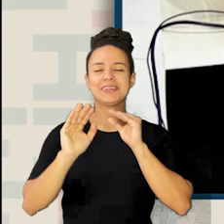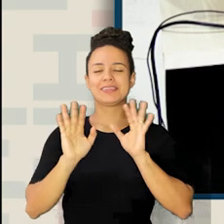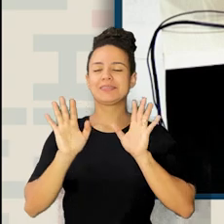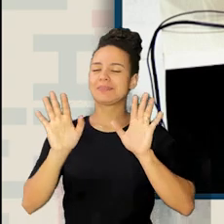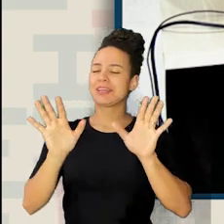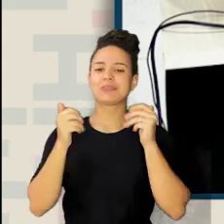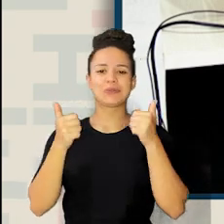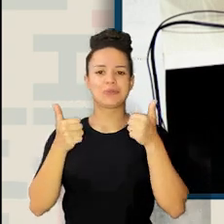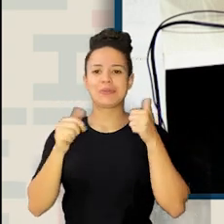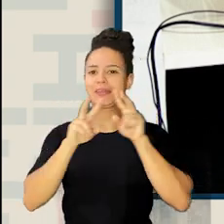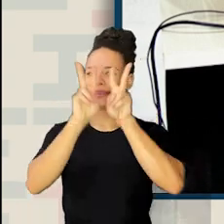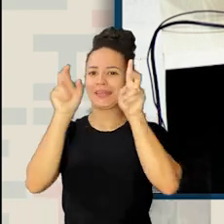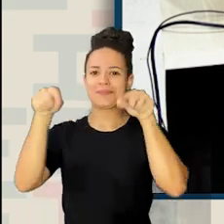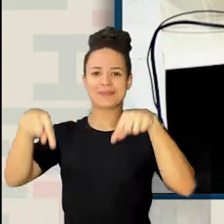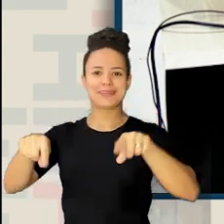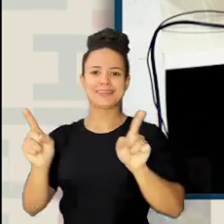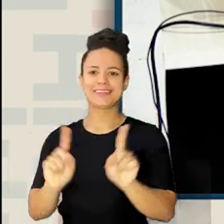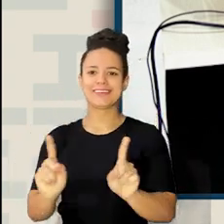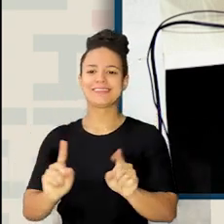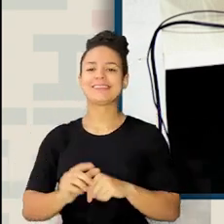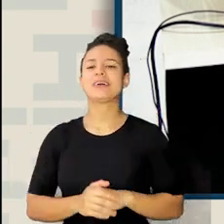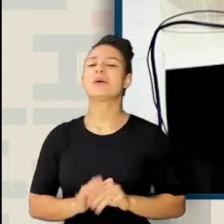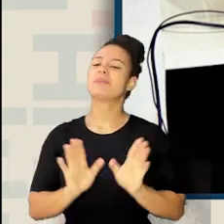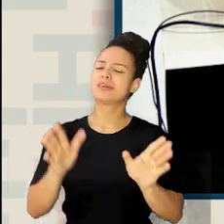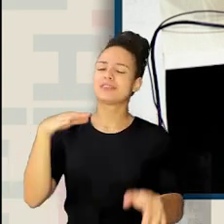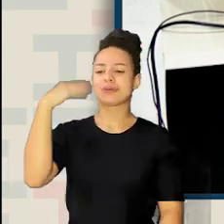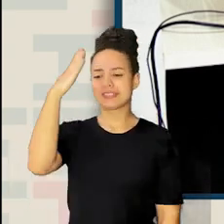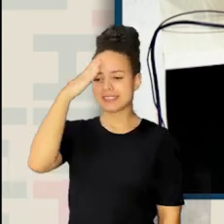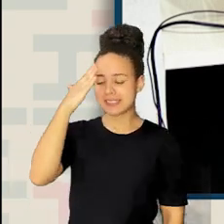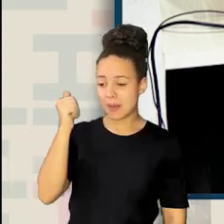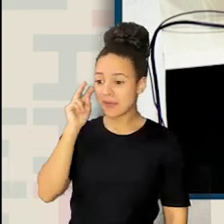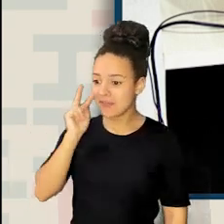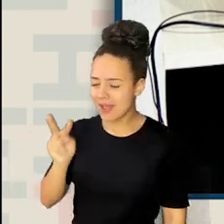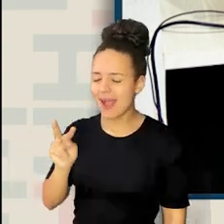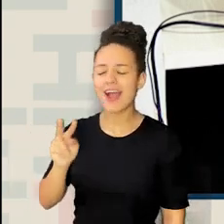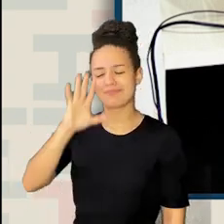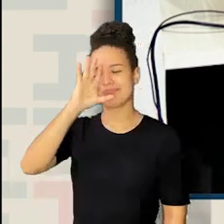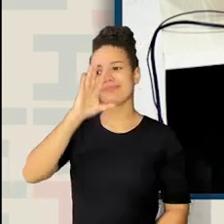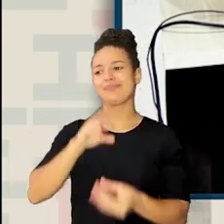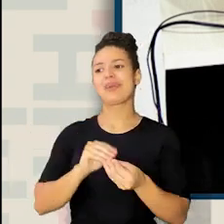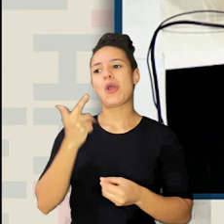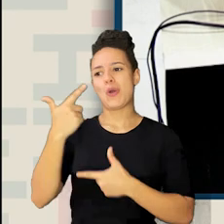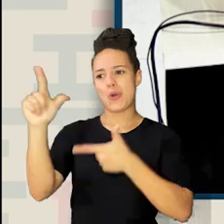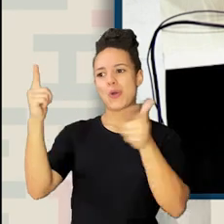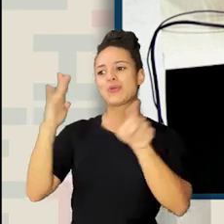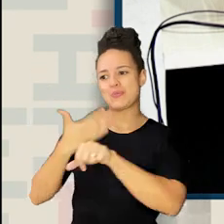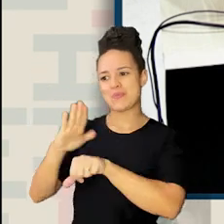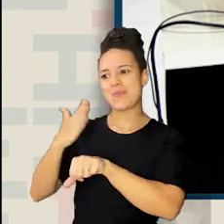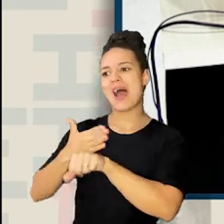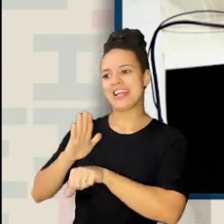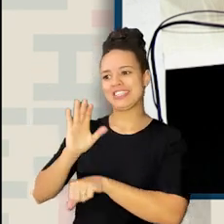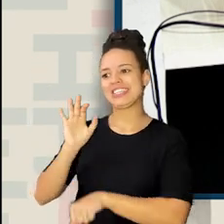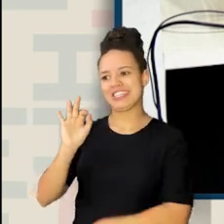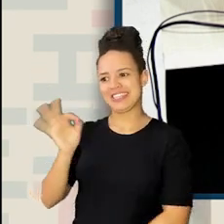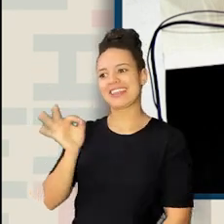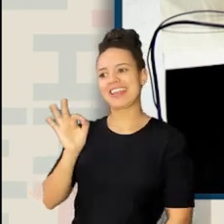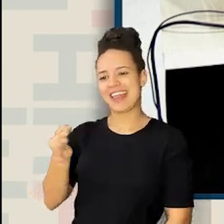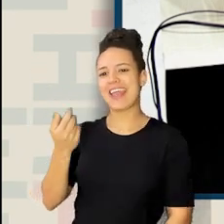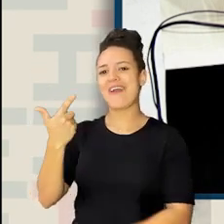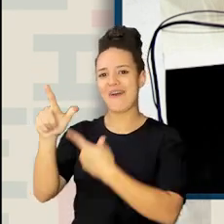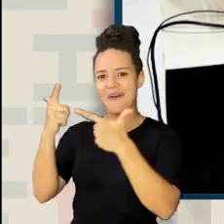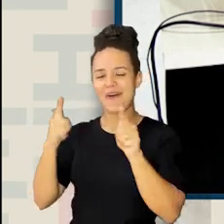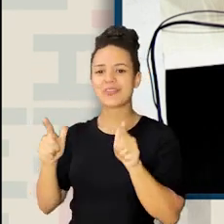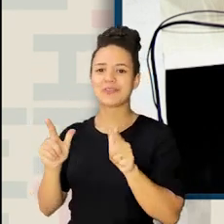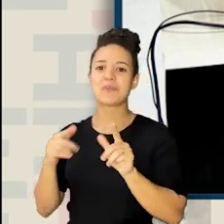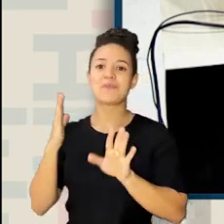não é o tema dessa aula, tá? Mas a gente já sabe logo quando toca outro instrumento de sopro, por causa dessas posturas, tá? E a